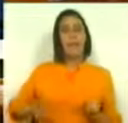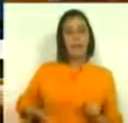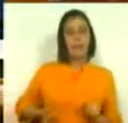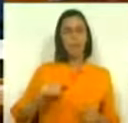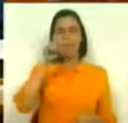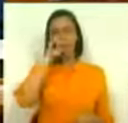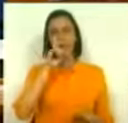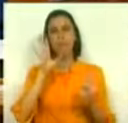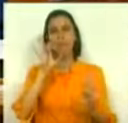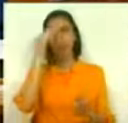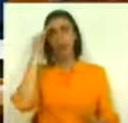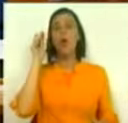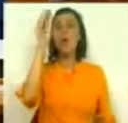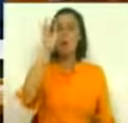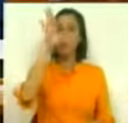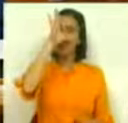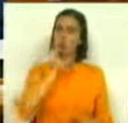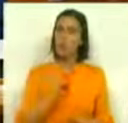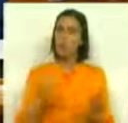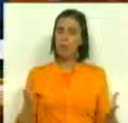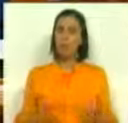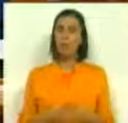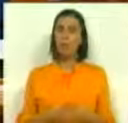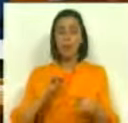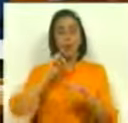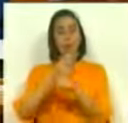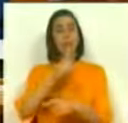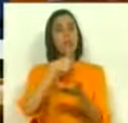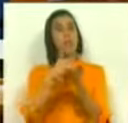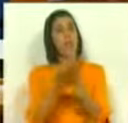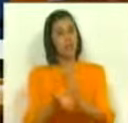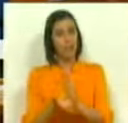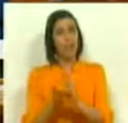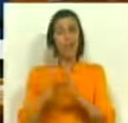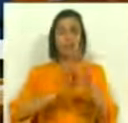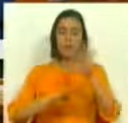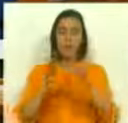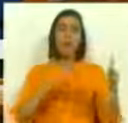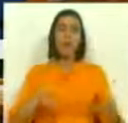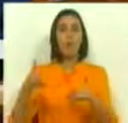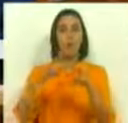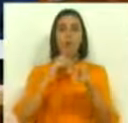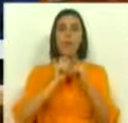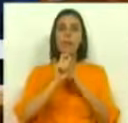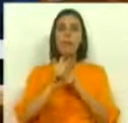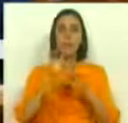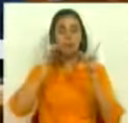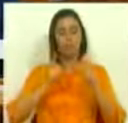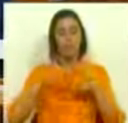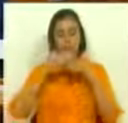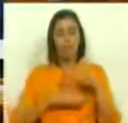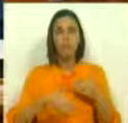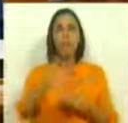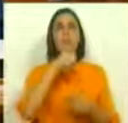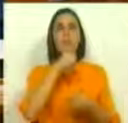desemprego, recomendamos ao Governo que, entre outras medidas, prossiga o caminho da definição e